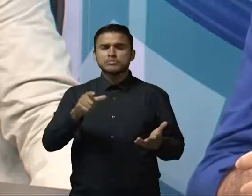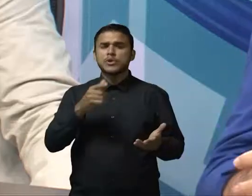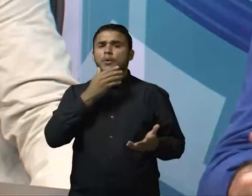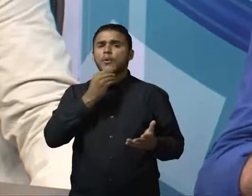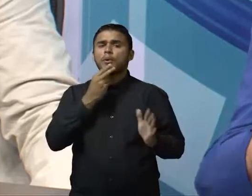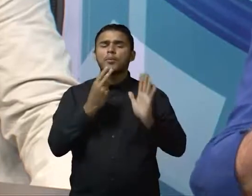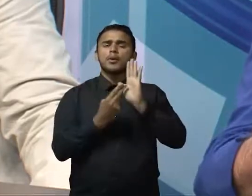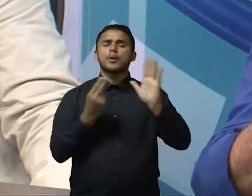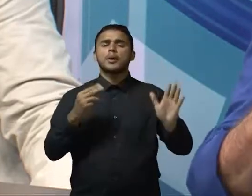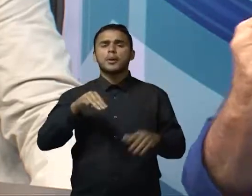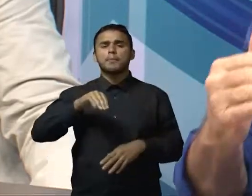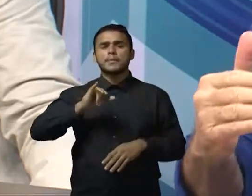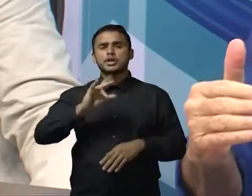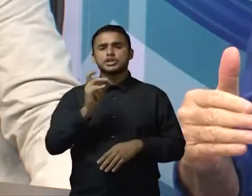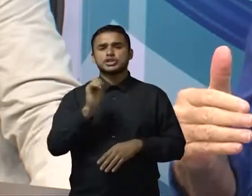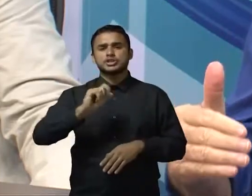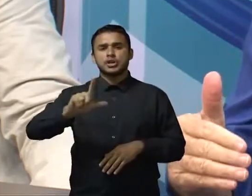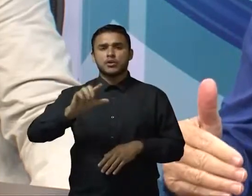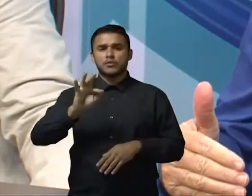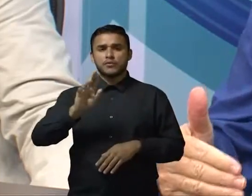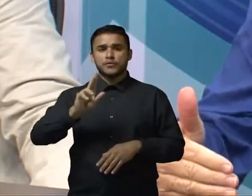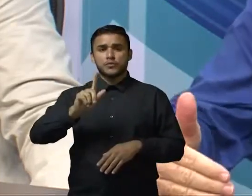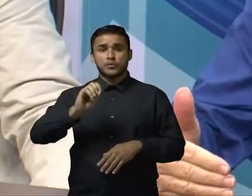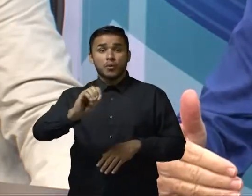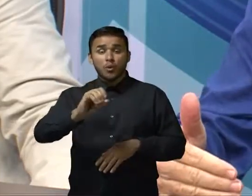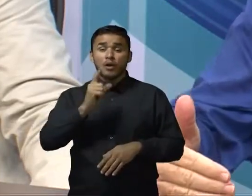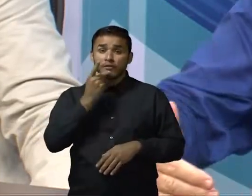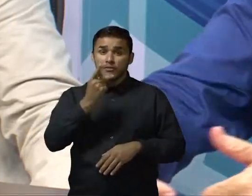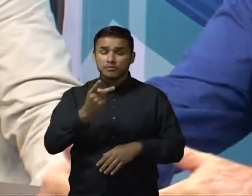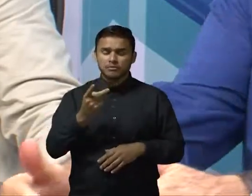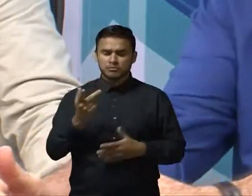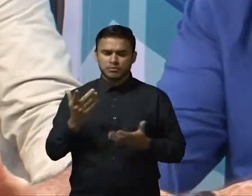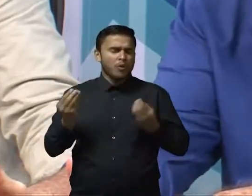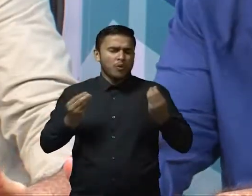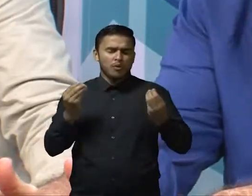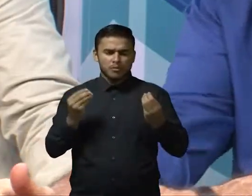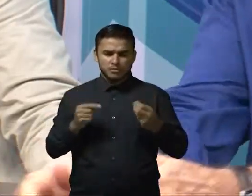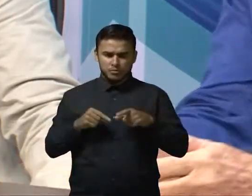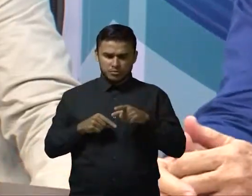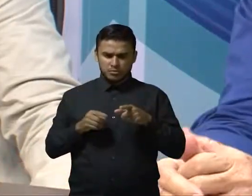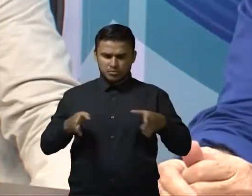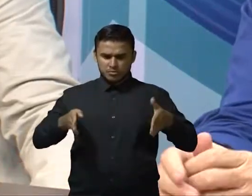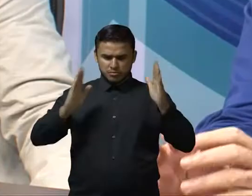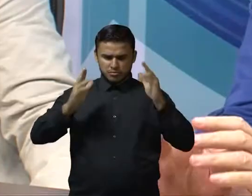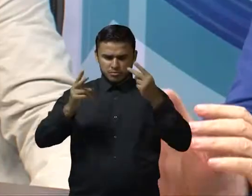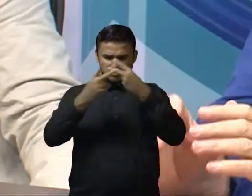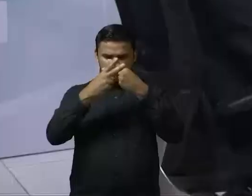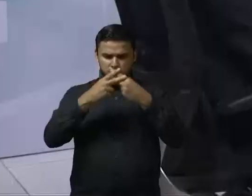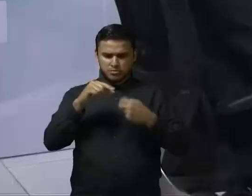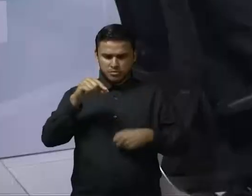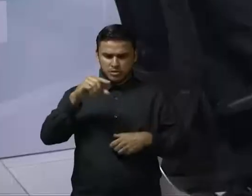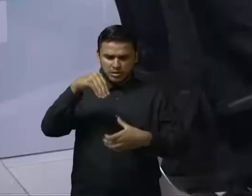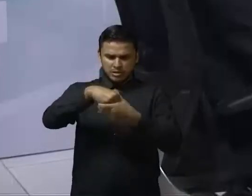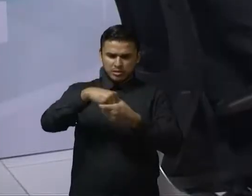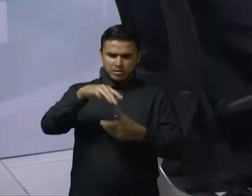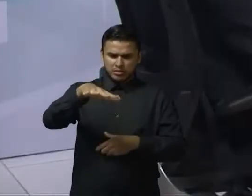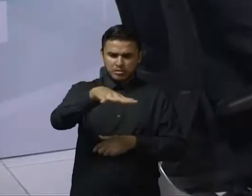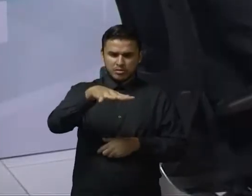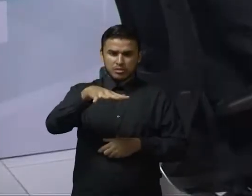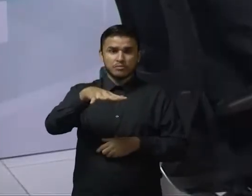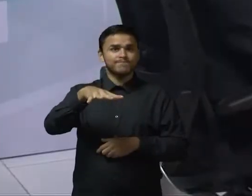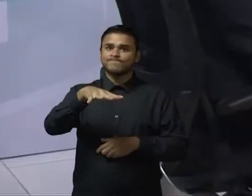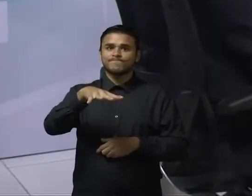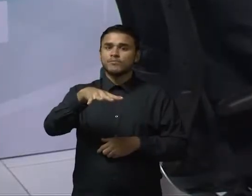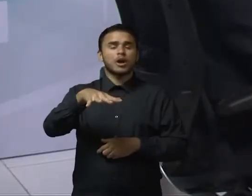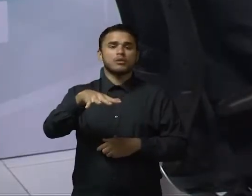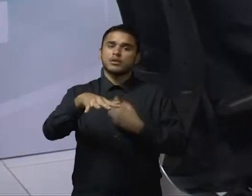Michel Foucault, que trabalha muito essa discussão de como os presídios passaram a fazer parte de uma coisa fora da cidade,